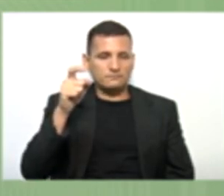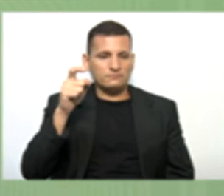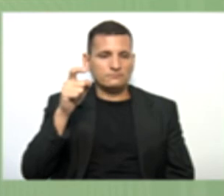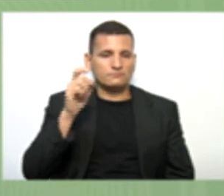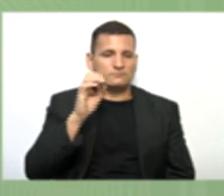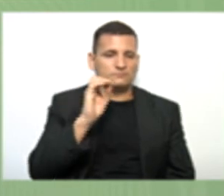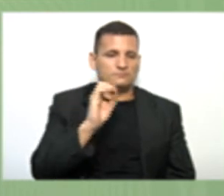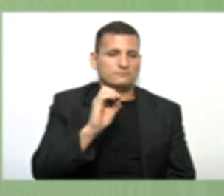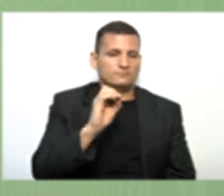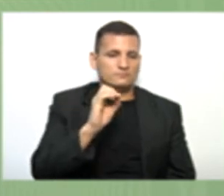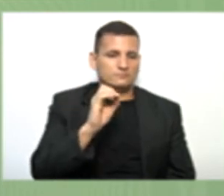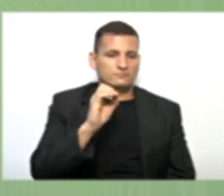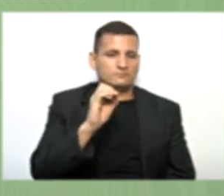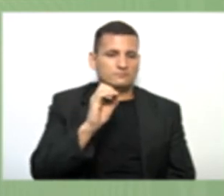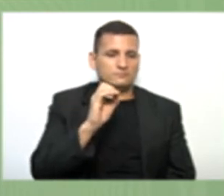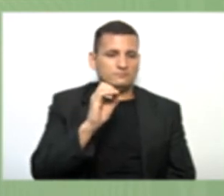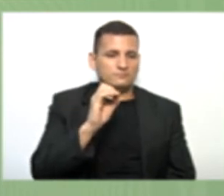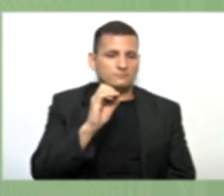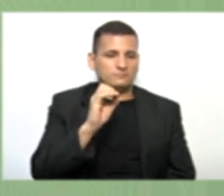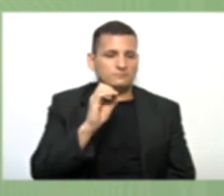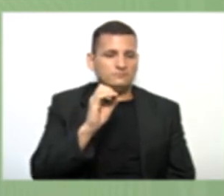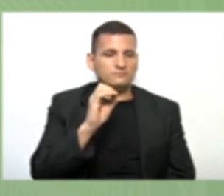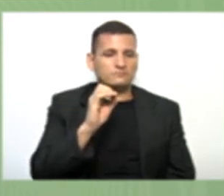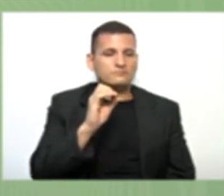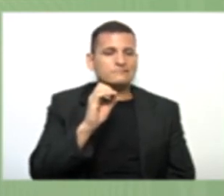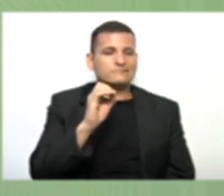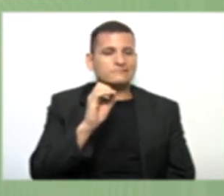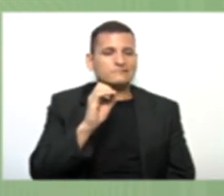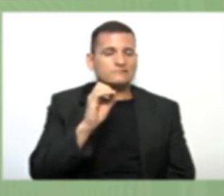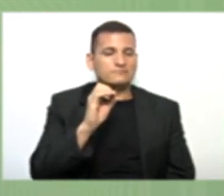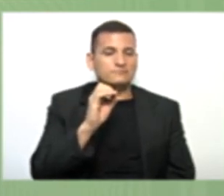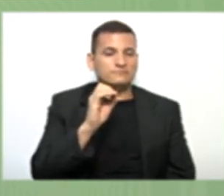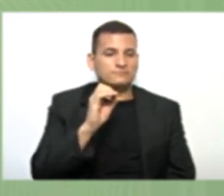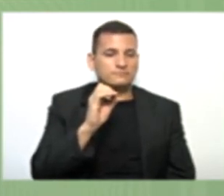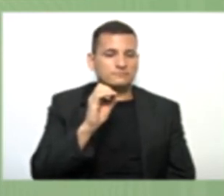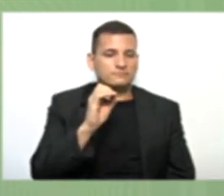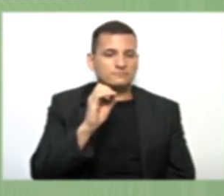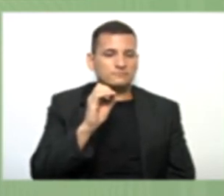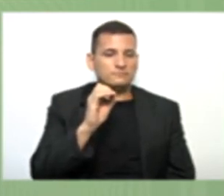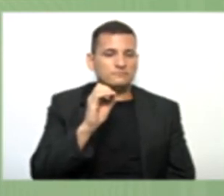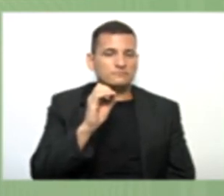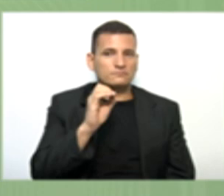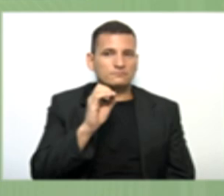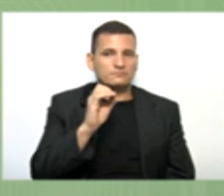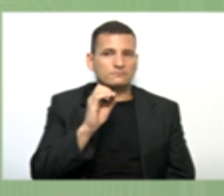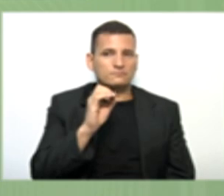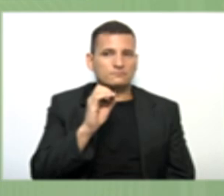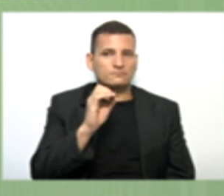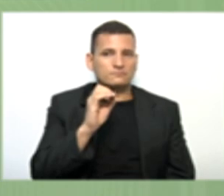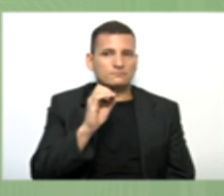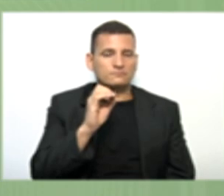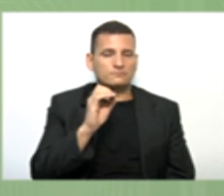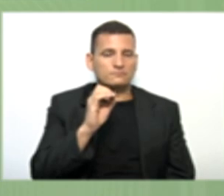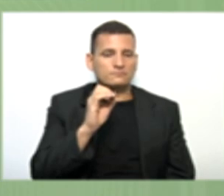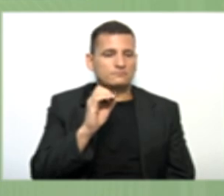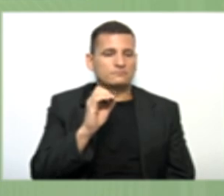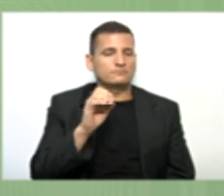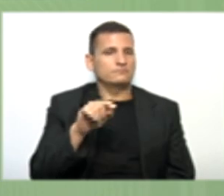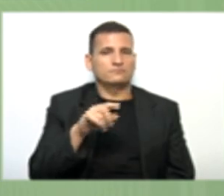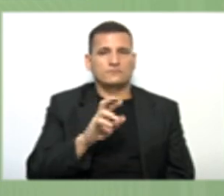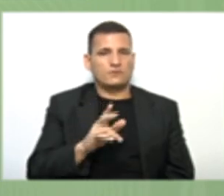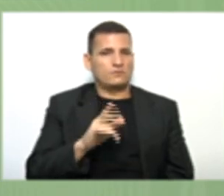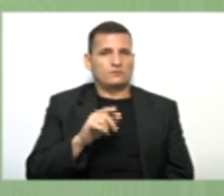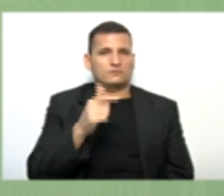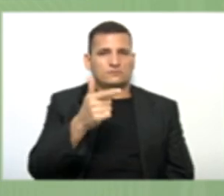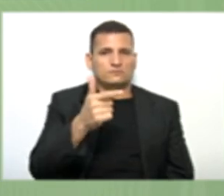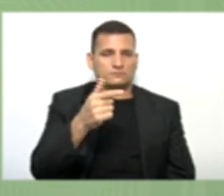posição que eu escolhi, que é a 4. Olha aquela aqui no meio, a 4 é essa, ó. Onde, logo, ele já não é mais 2 e 4.